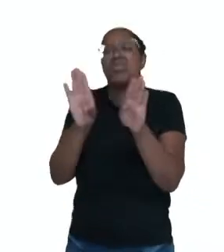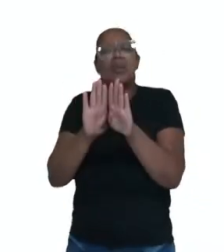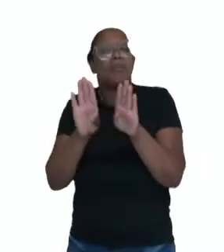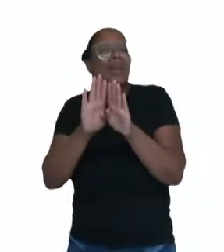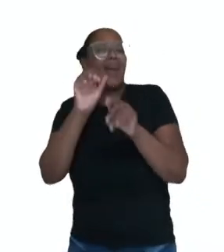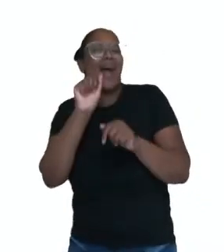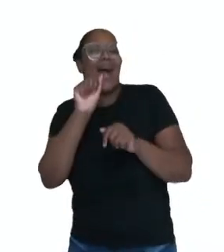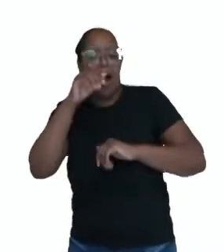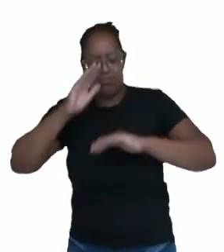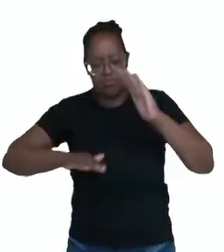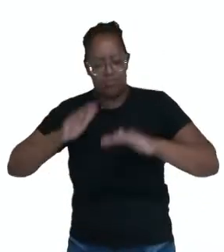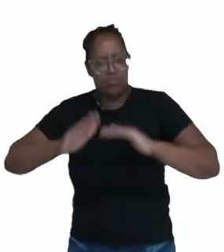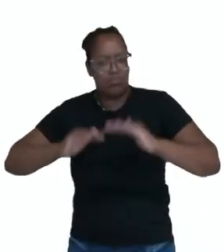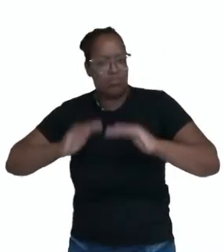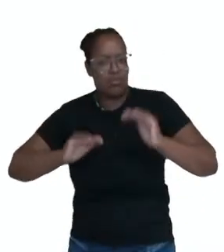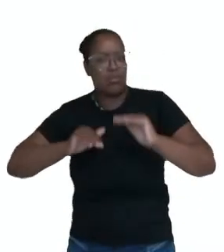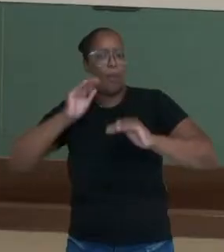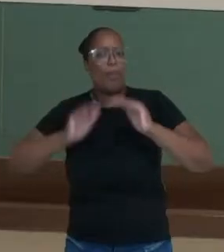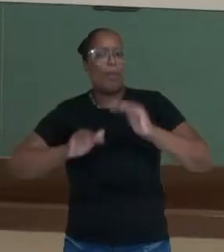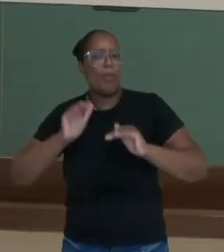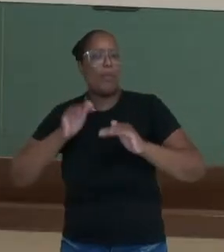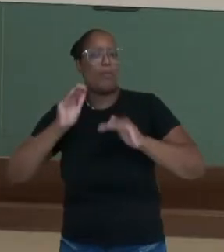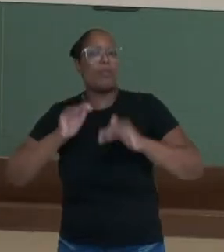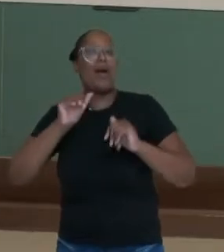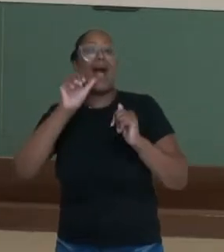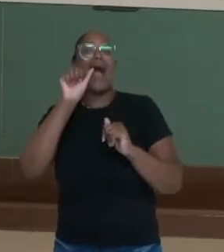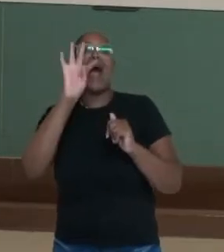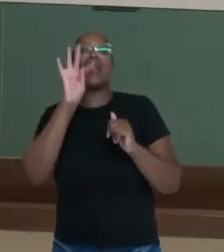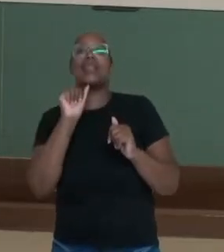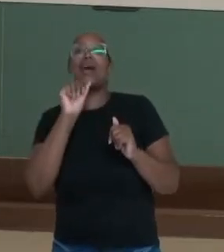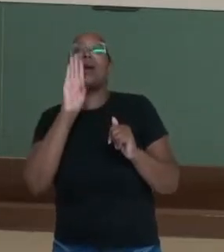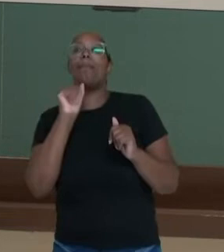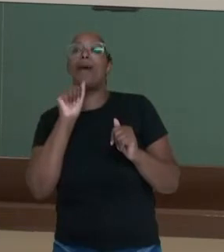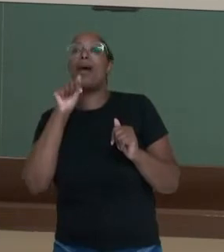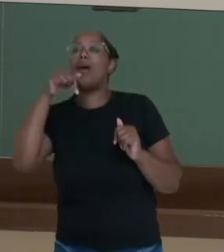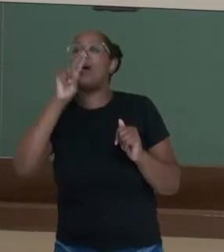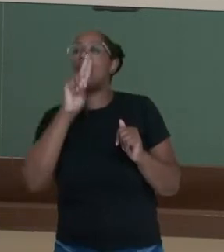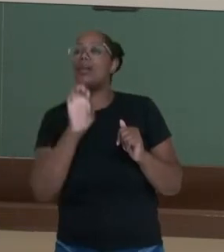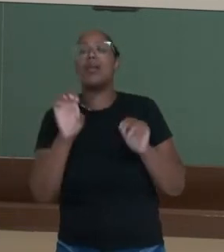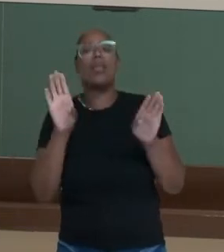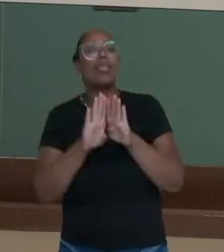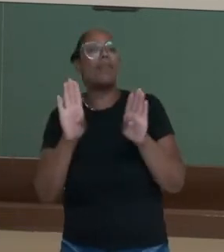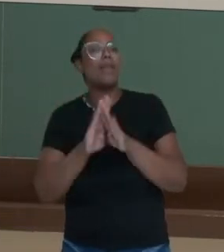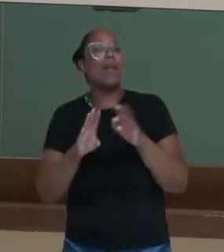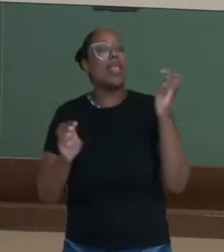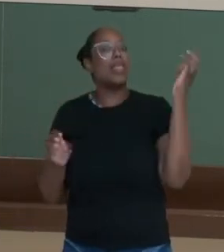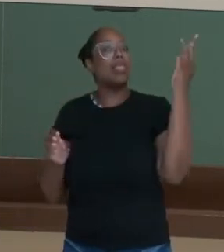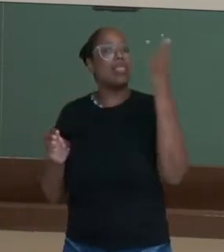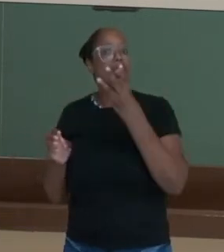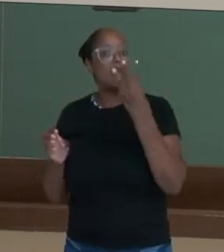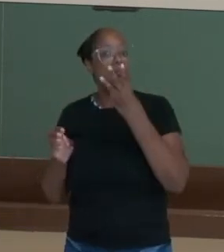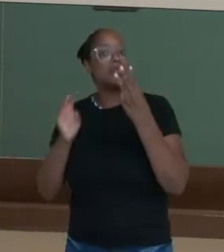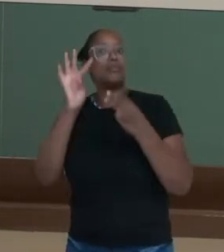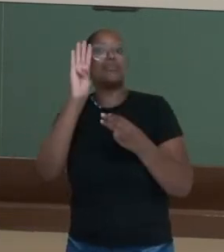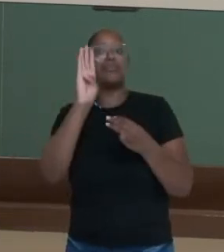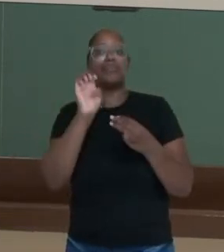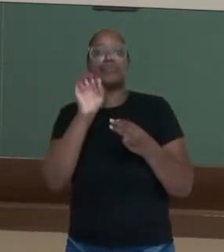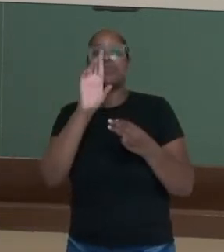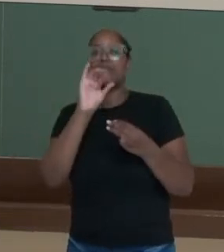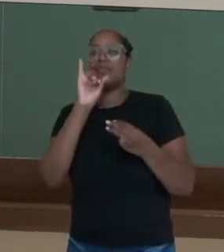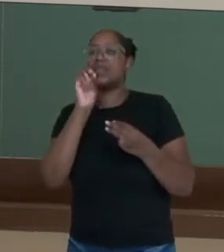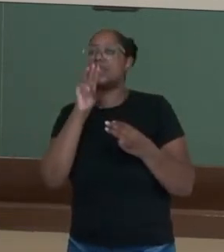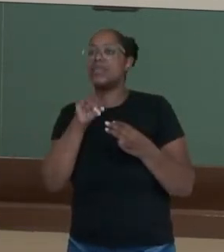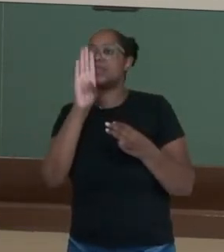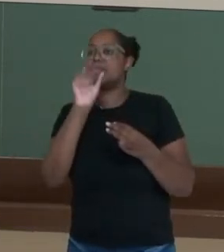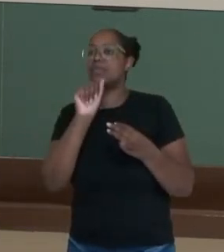centro, três berimbaus. Olha que interessante. Três berimbaus participando da roda de capoeira, né?